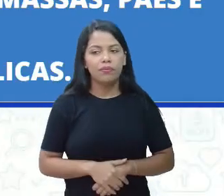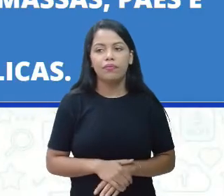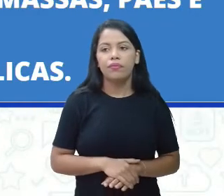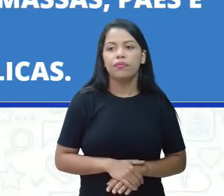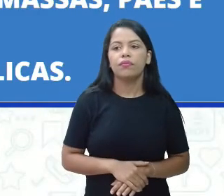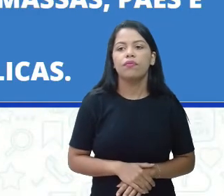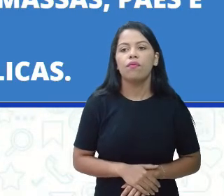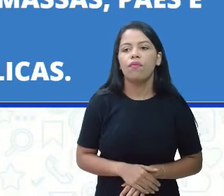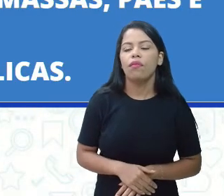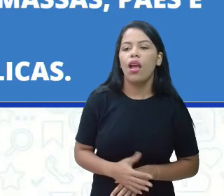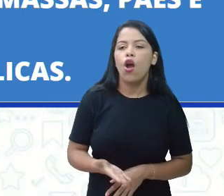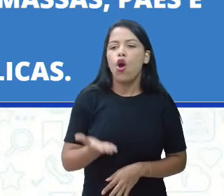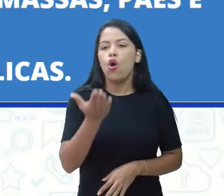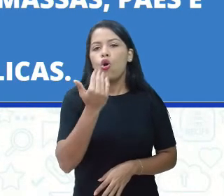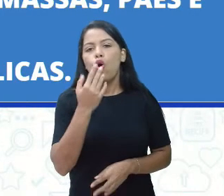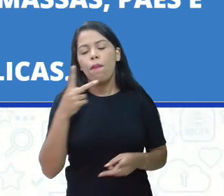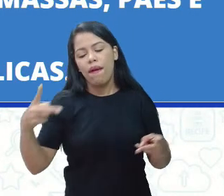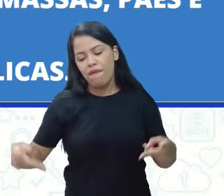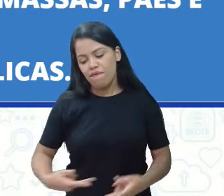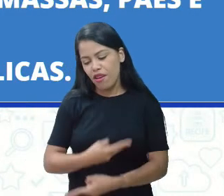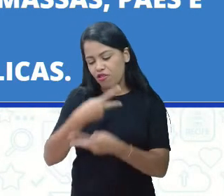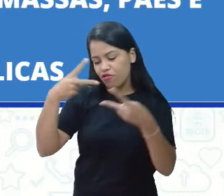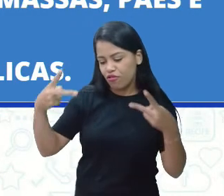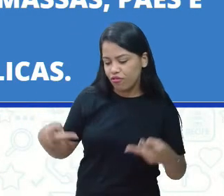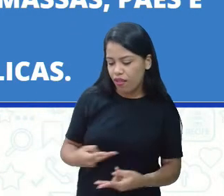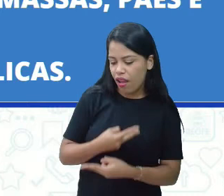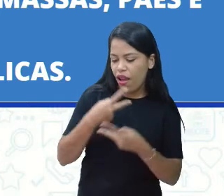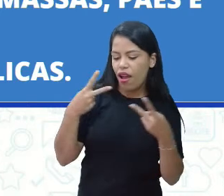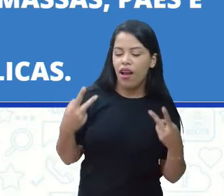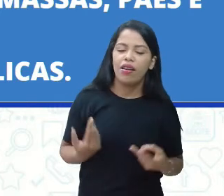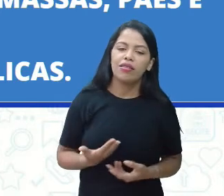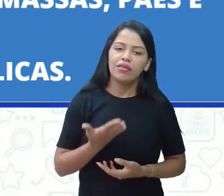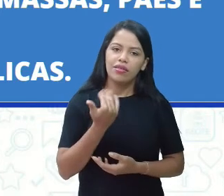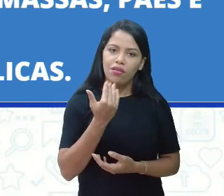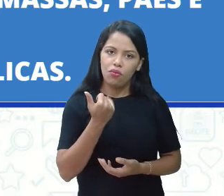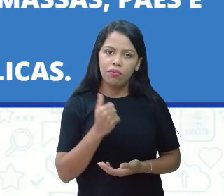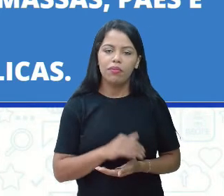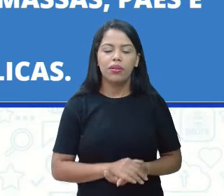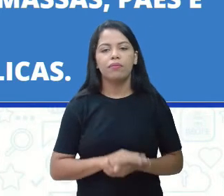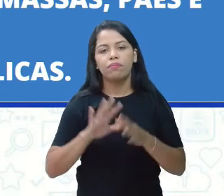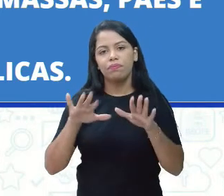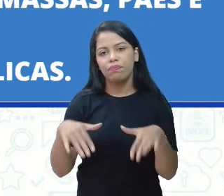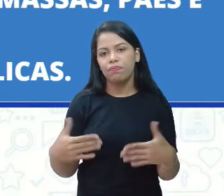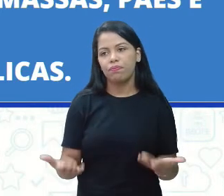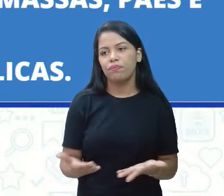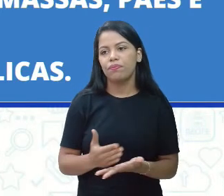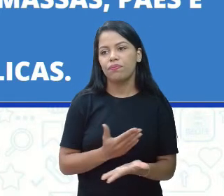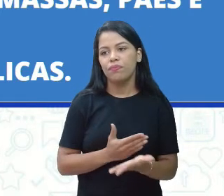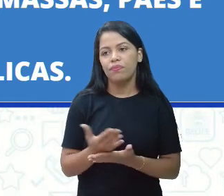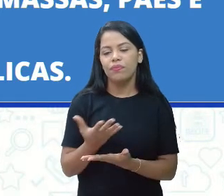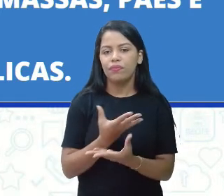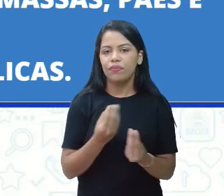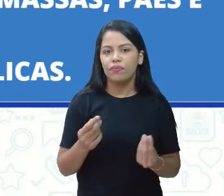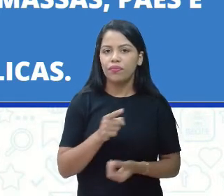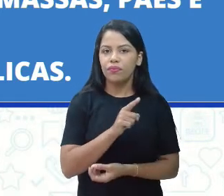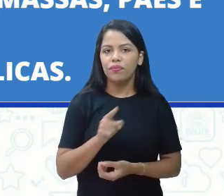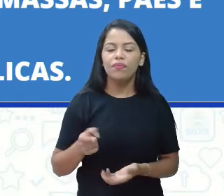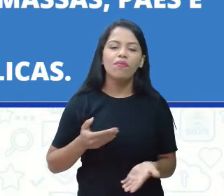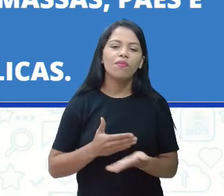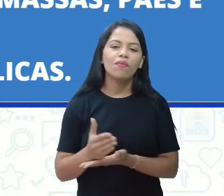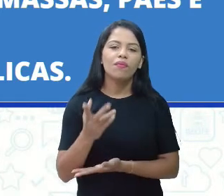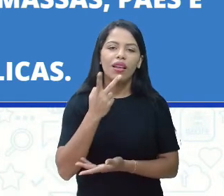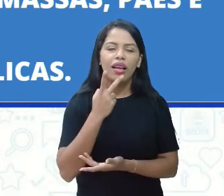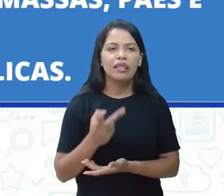Inserir vegetais, folhas e legumes nas refeições. Gente, isso aí no começo muitos de vocês começam a dizer, mas eu não